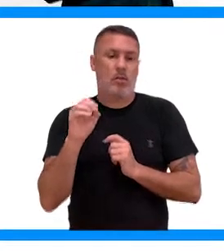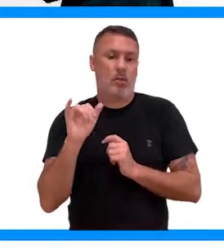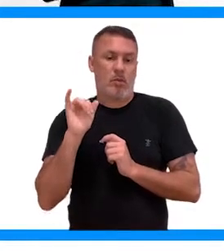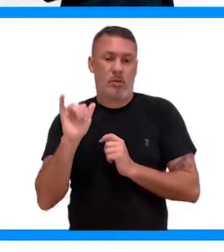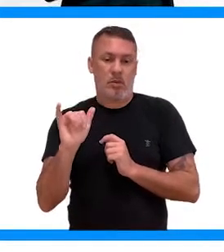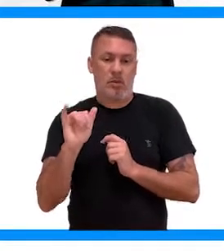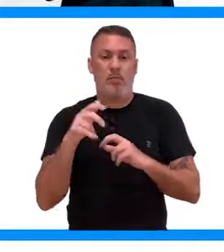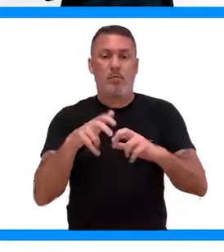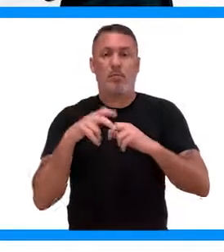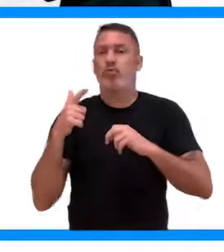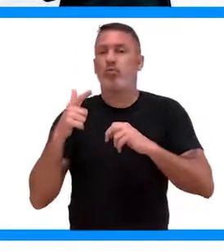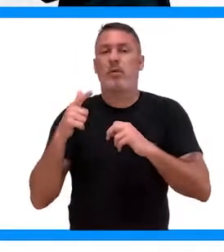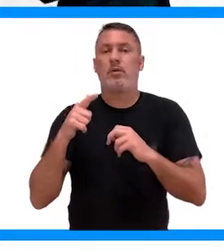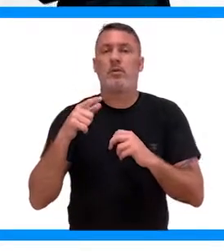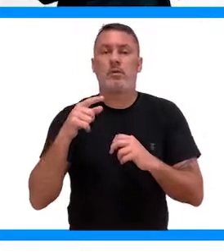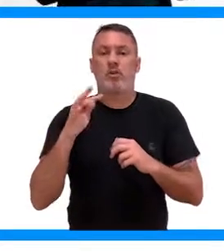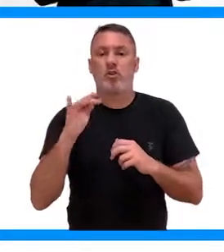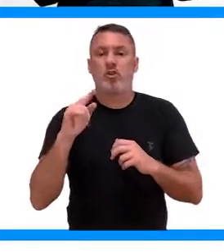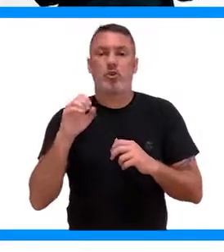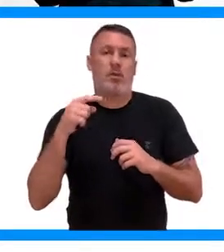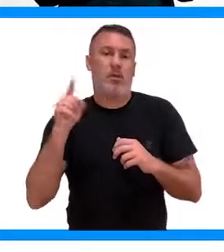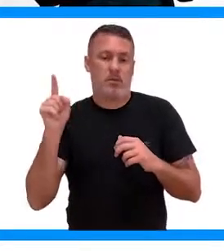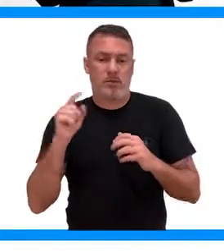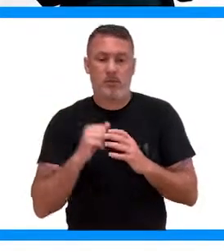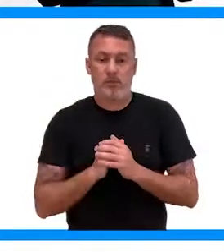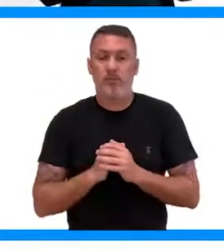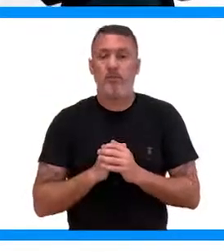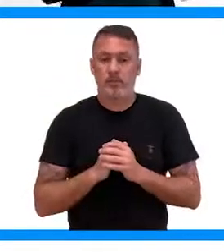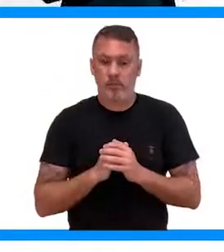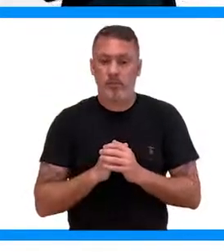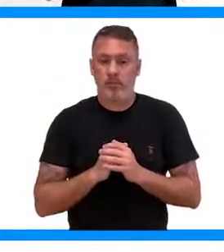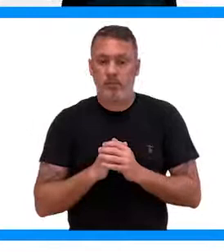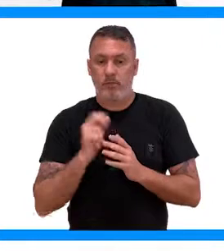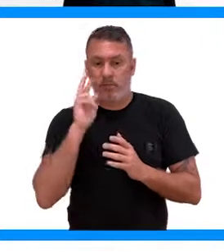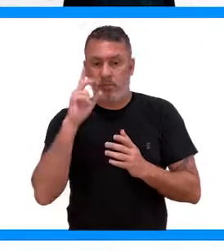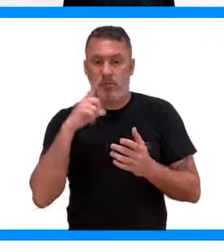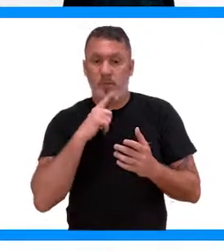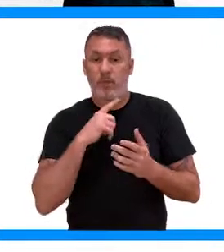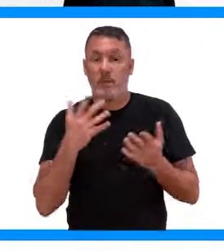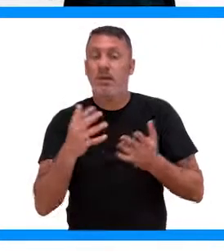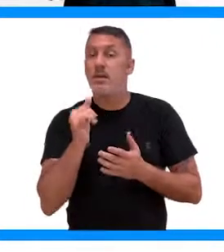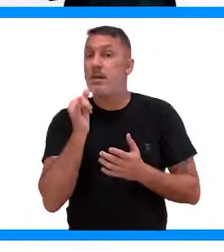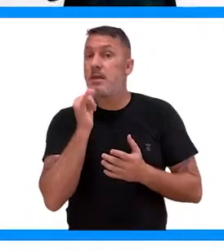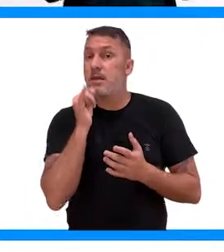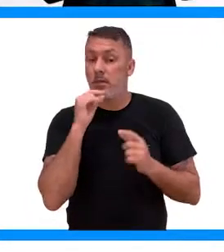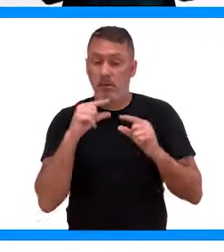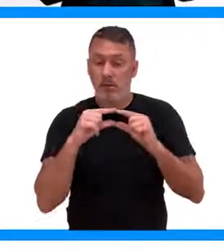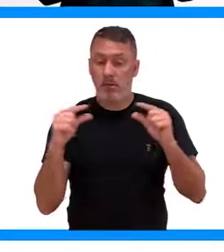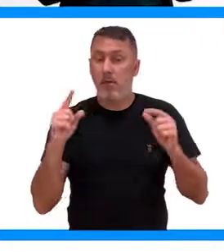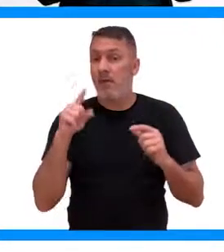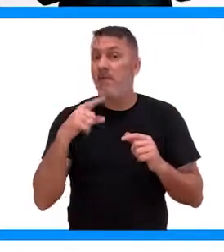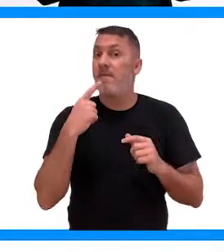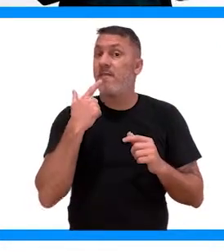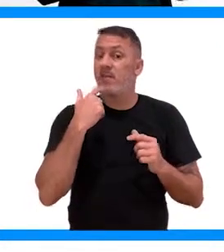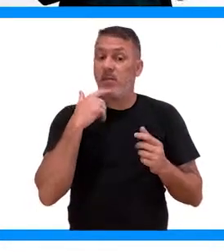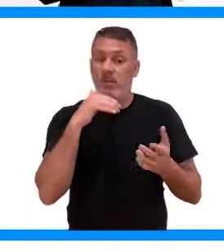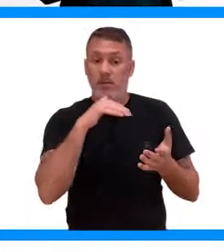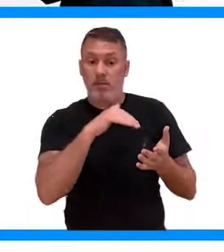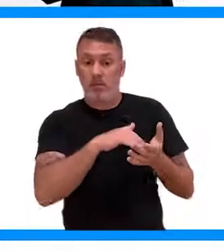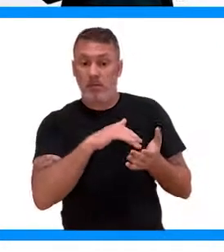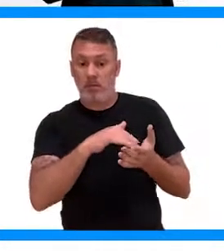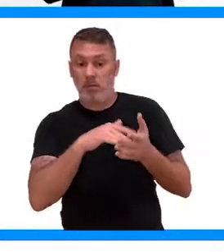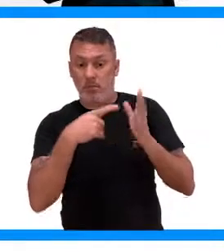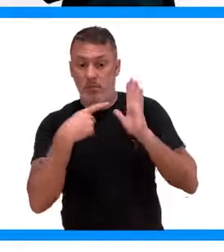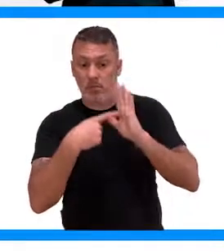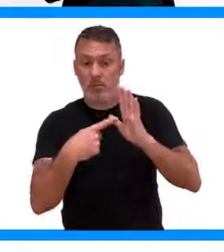lo tanto, no llevan tilde. Atenção, duas vogais fechadas juntas não